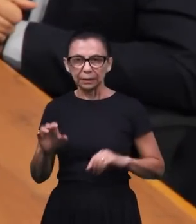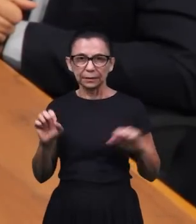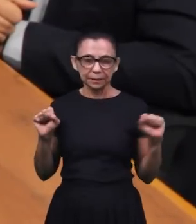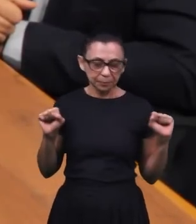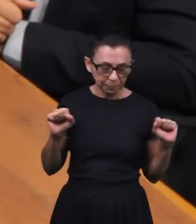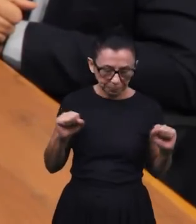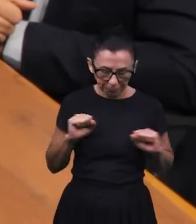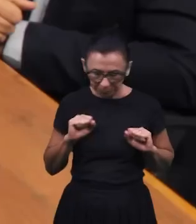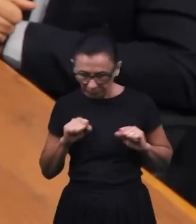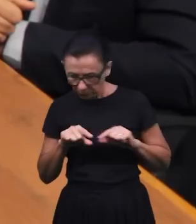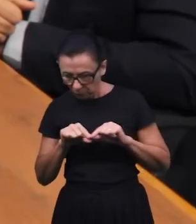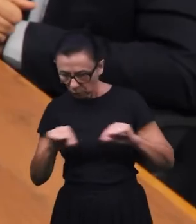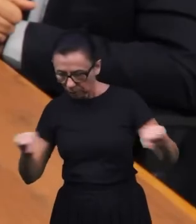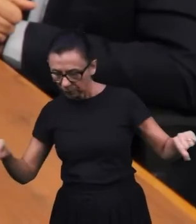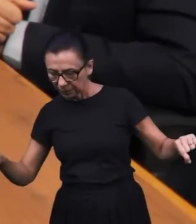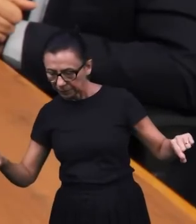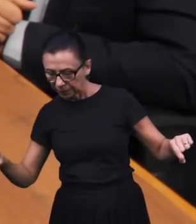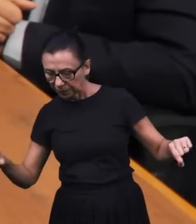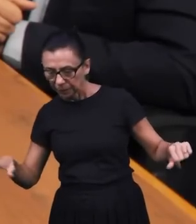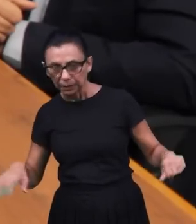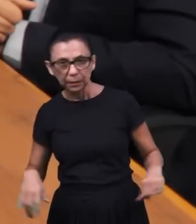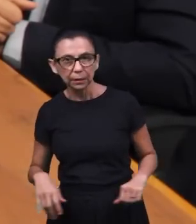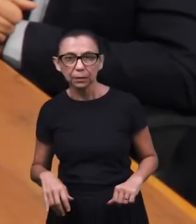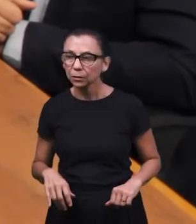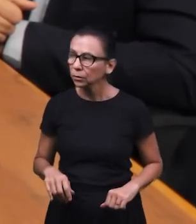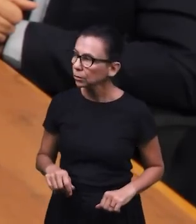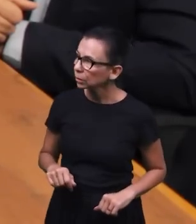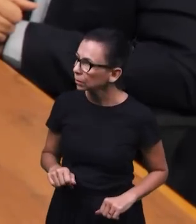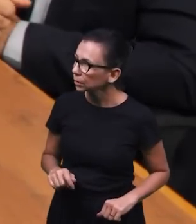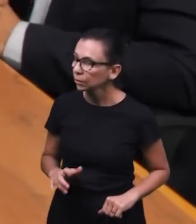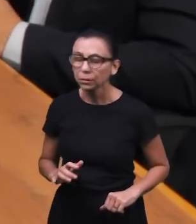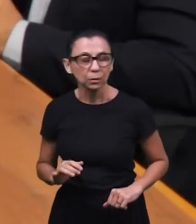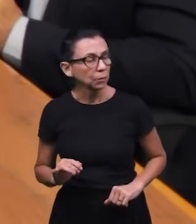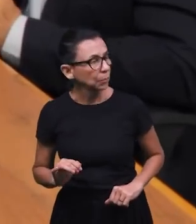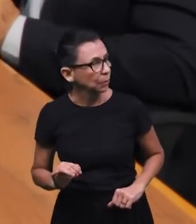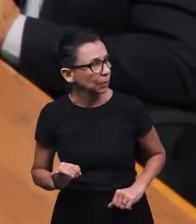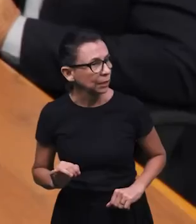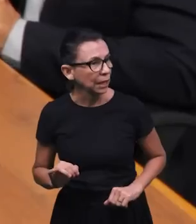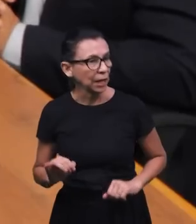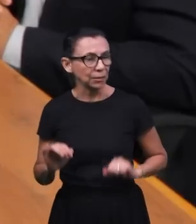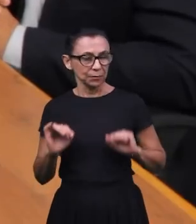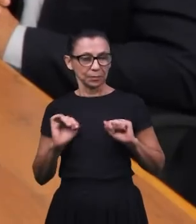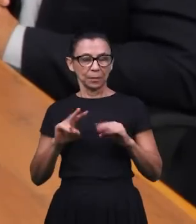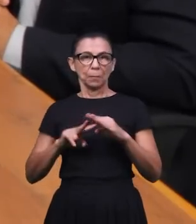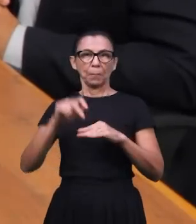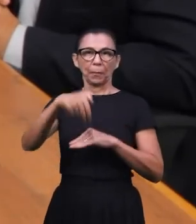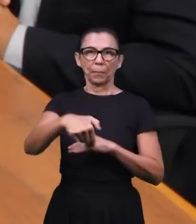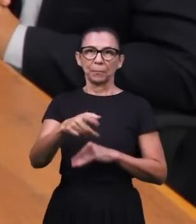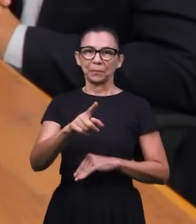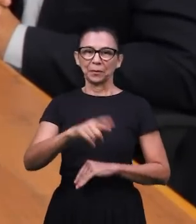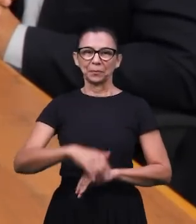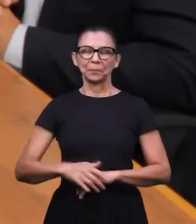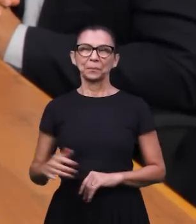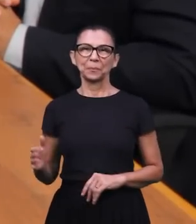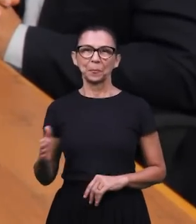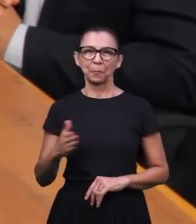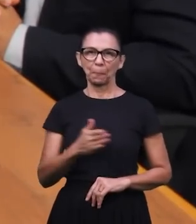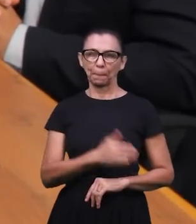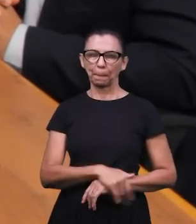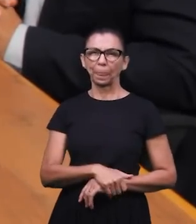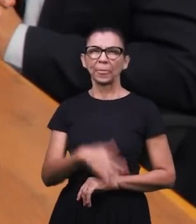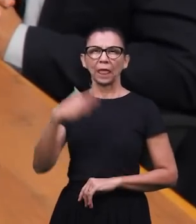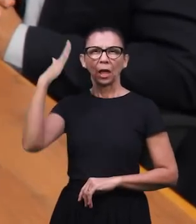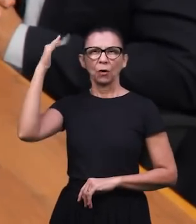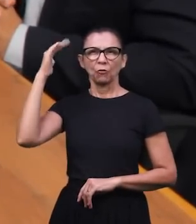parava ali, e olhava para os lados, e voltava daquela linha. Mas, tem até um grande psiquiatra brasileiro que fala o